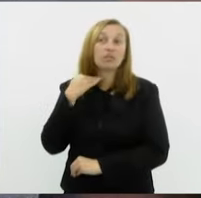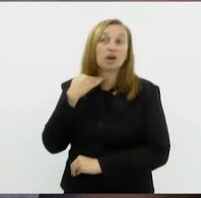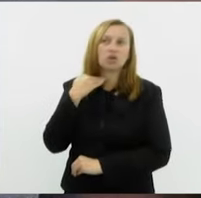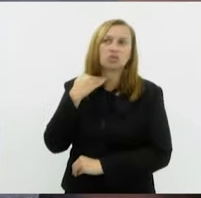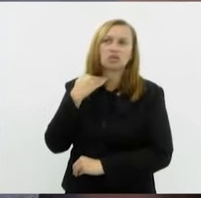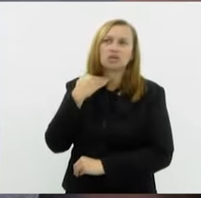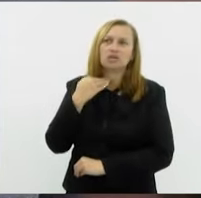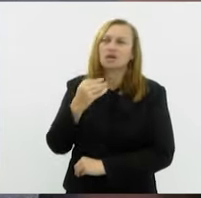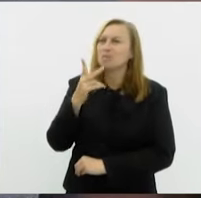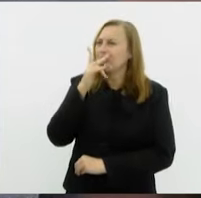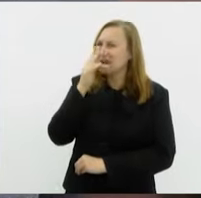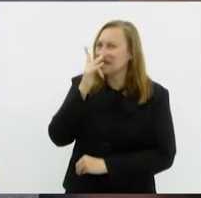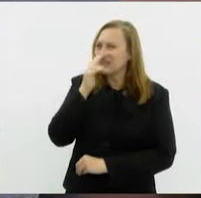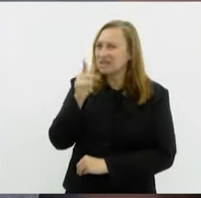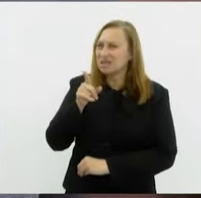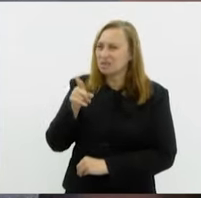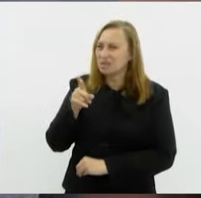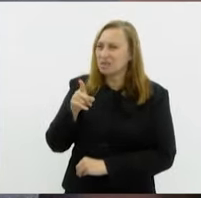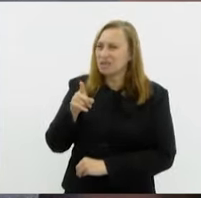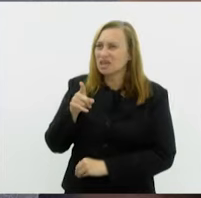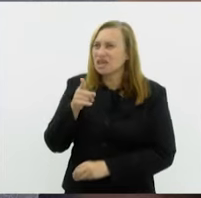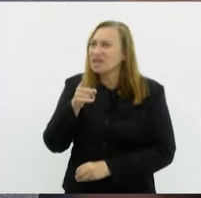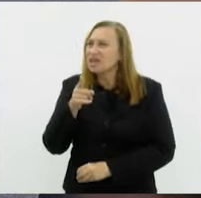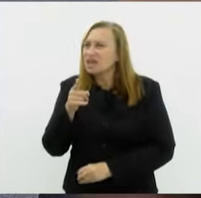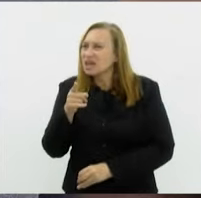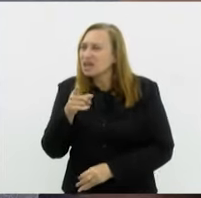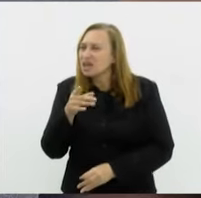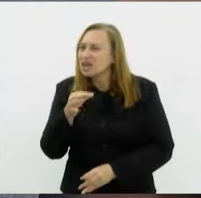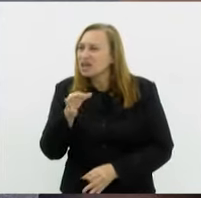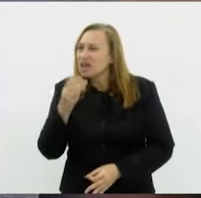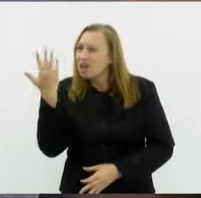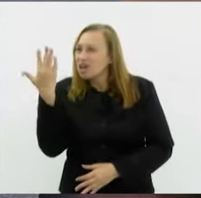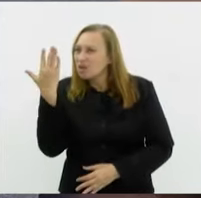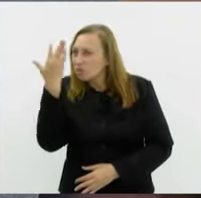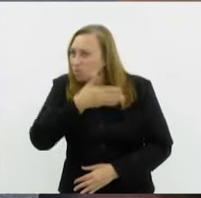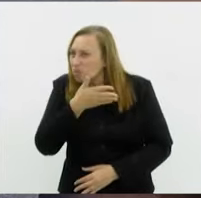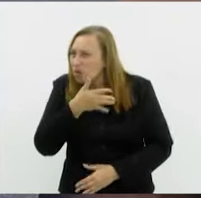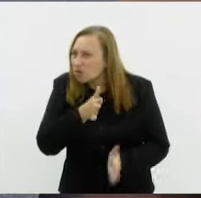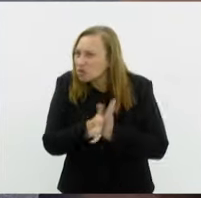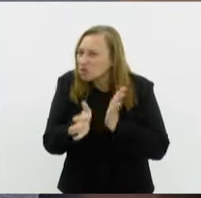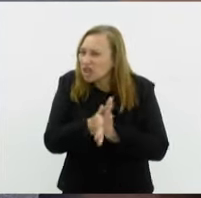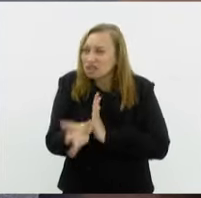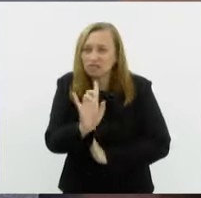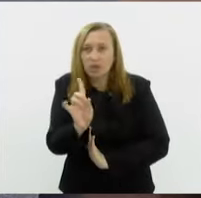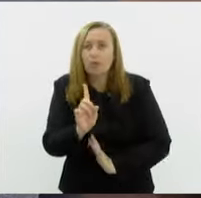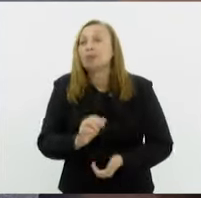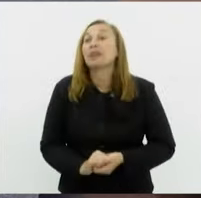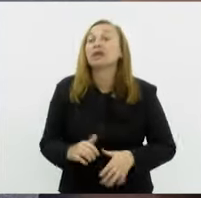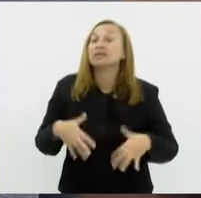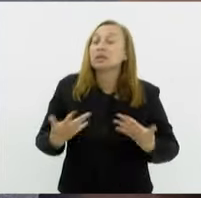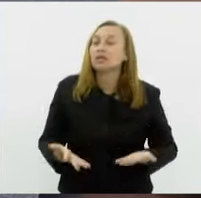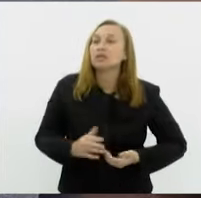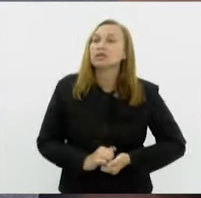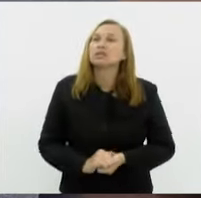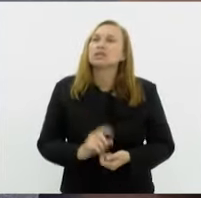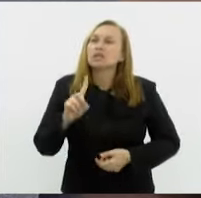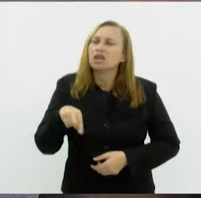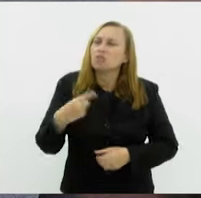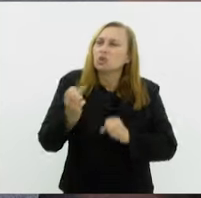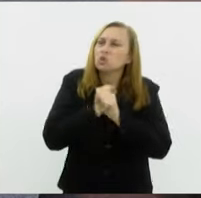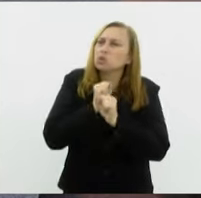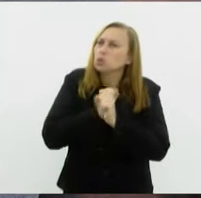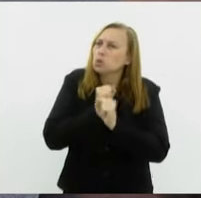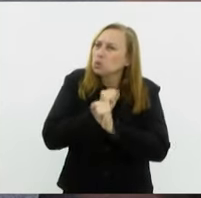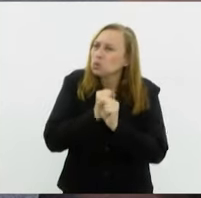fosse o suficiente para justificar os gastos. E aí, após tanto